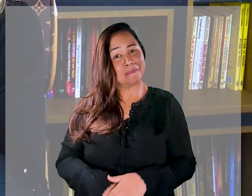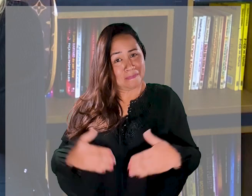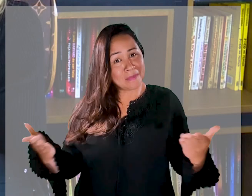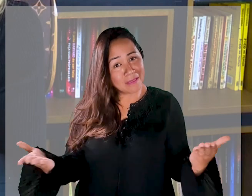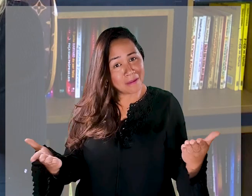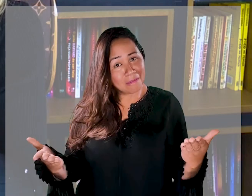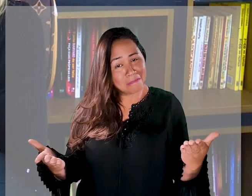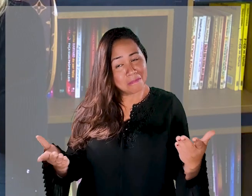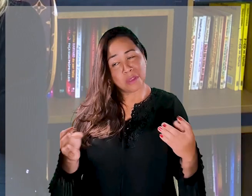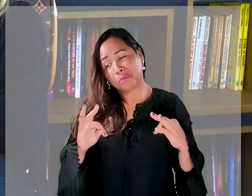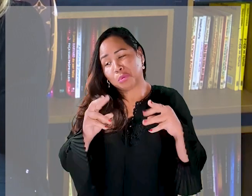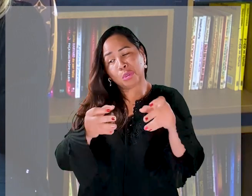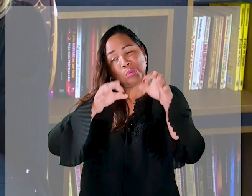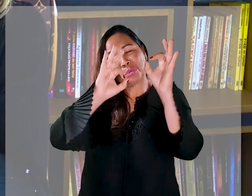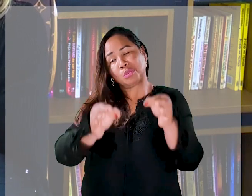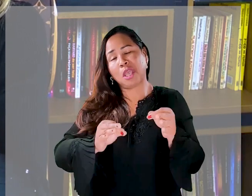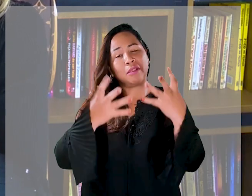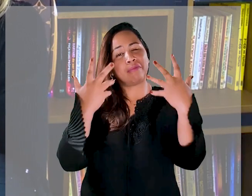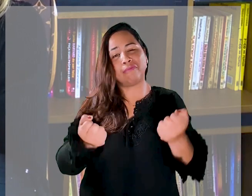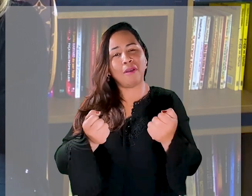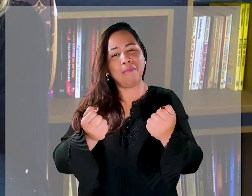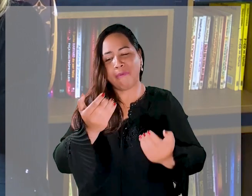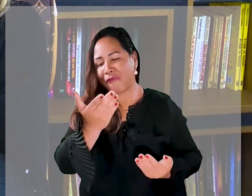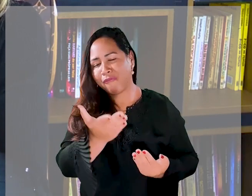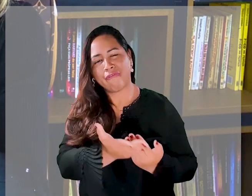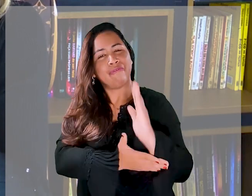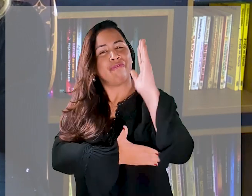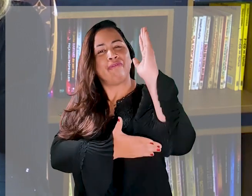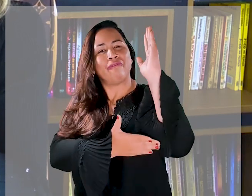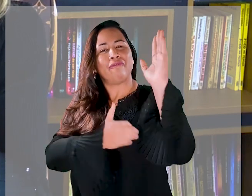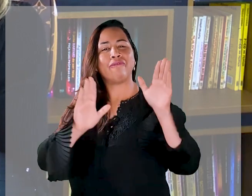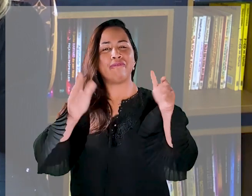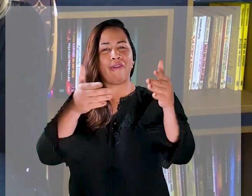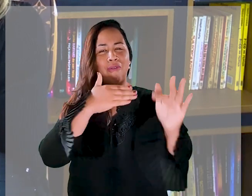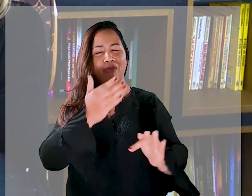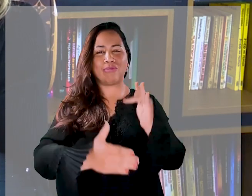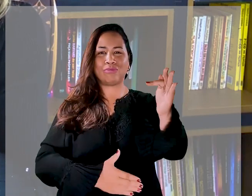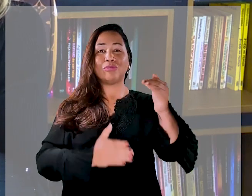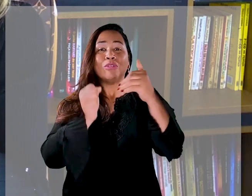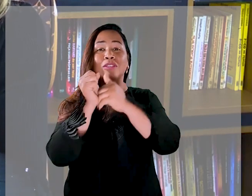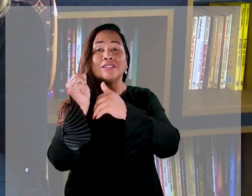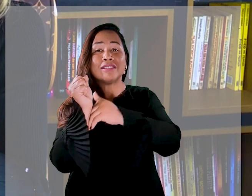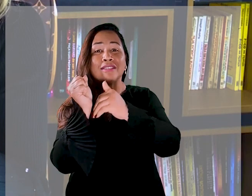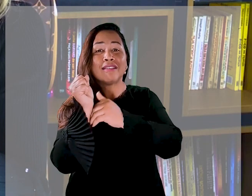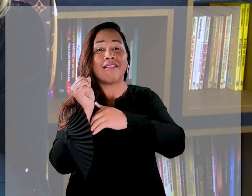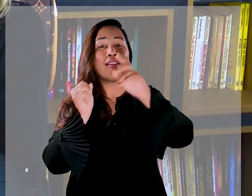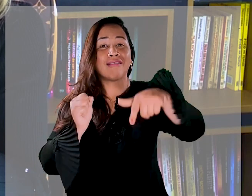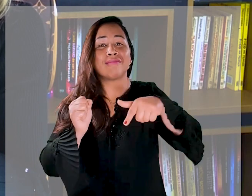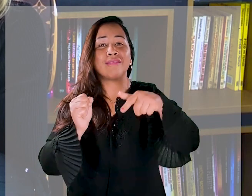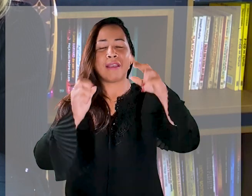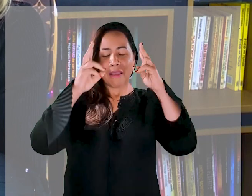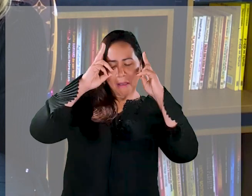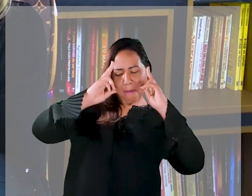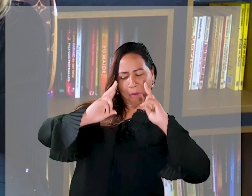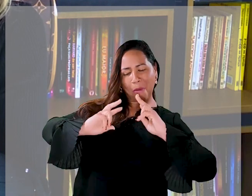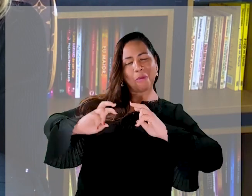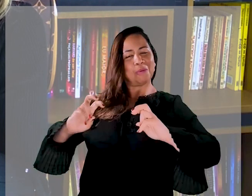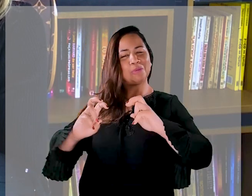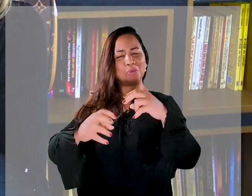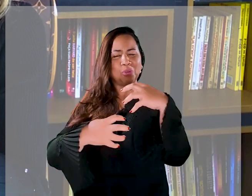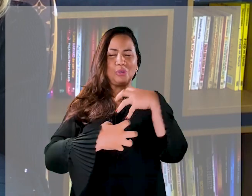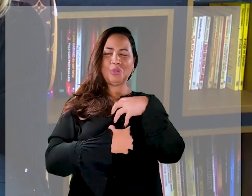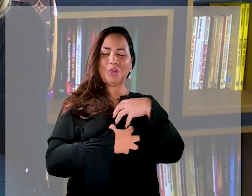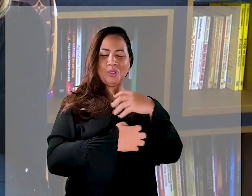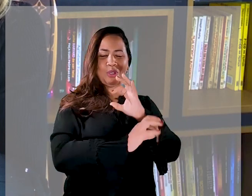frente. O segredo está em você se orgulhar de quem você é e daquilo que você faz, a ponto de não